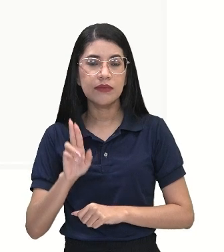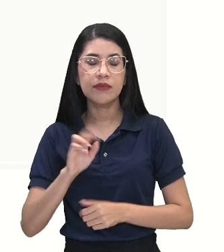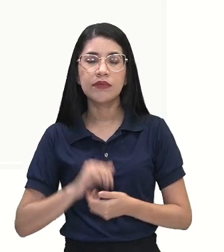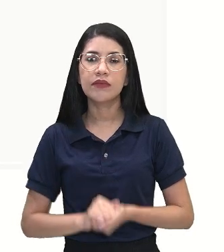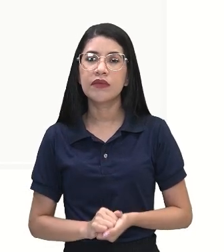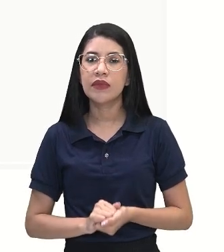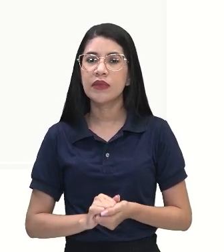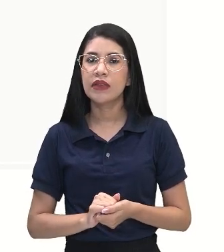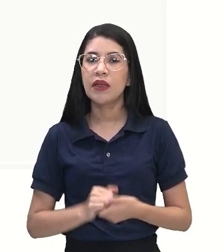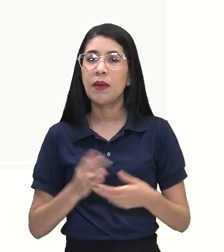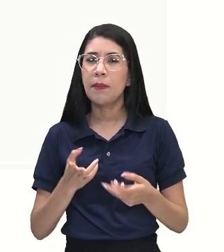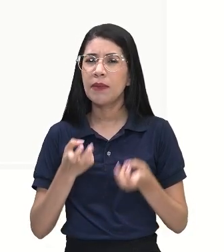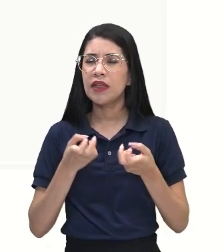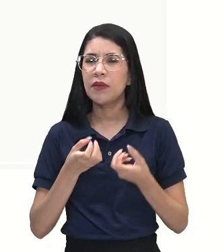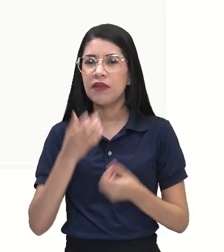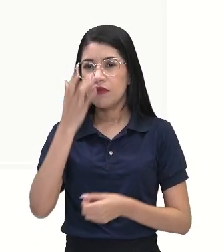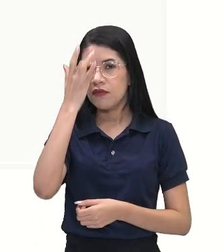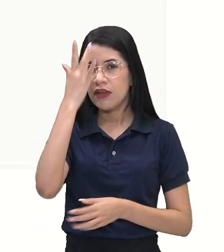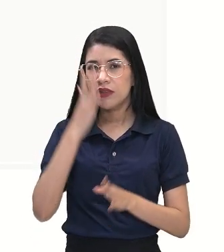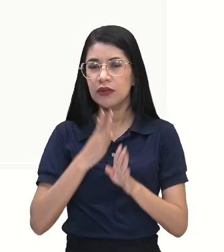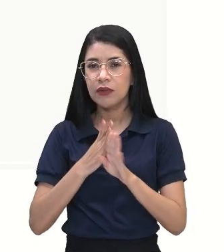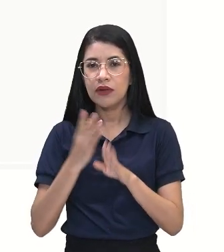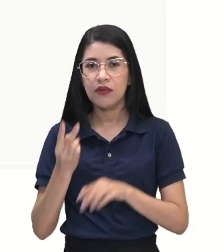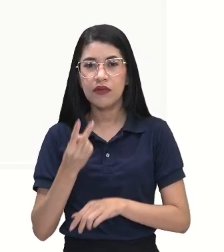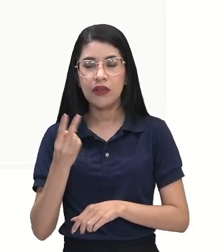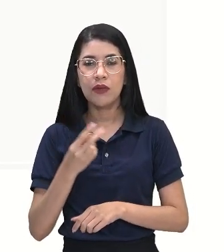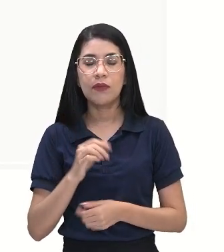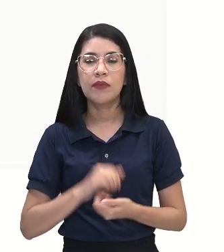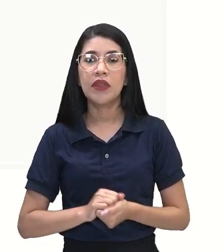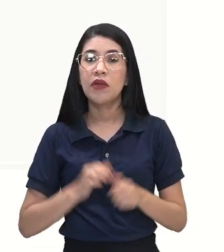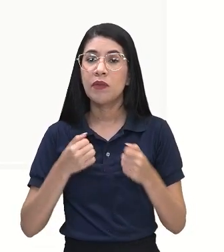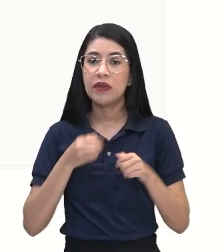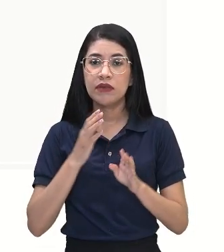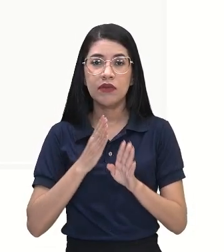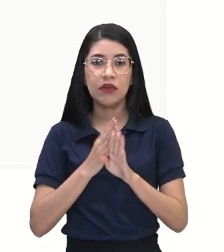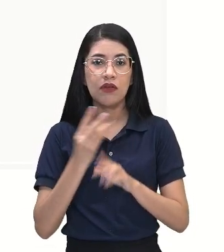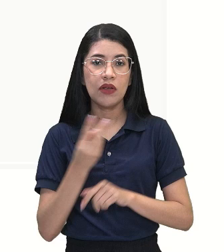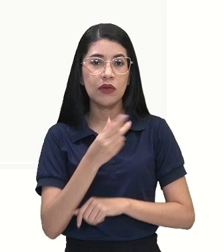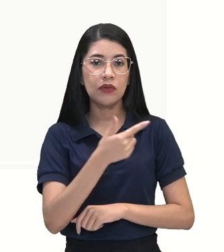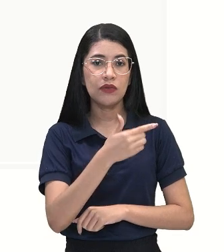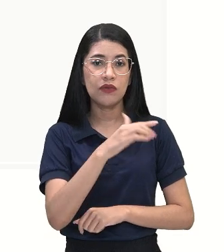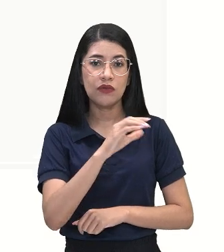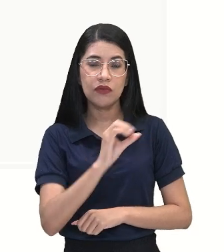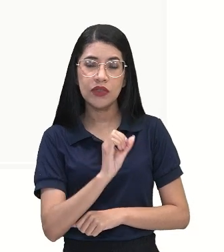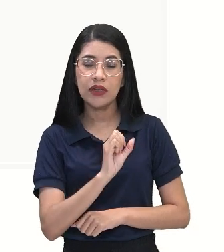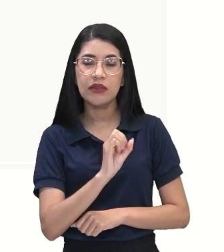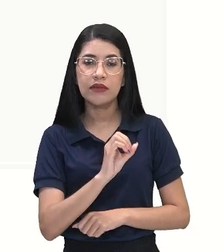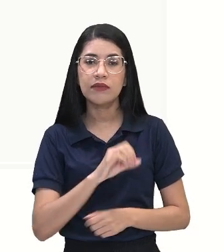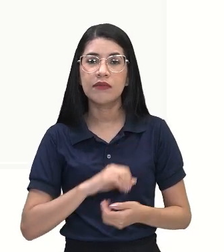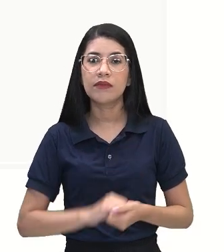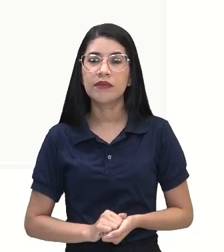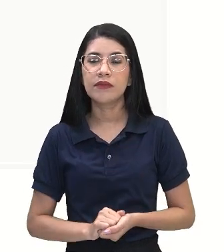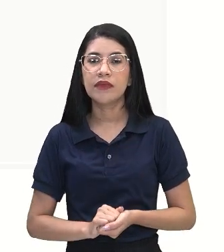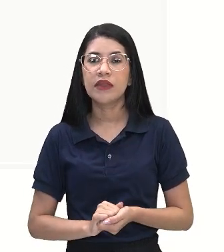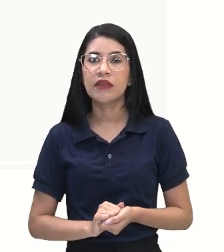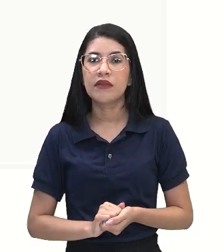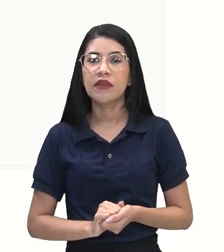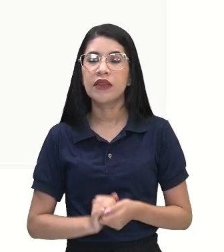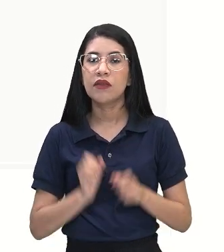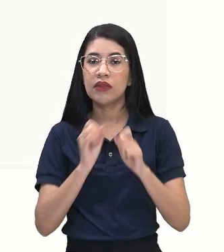como é fácil para a gente encontrar. É o A20 que eu quero, não é? É o 20º termo. Então, eu vou escrever assim, ó,